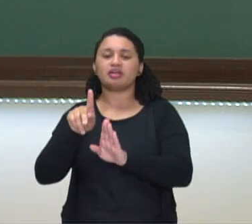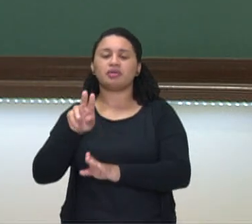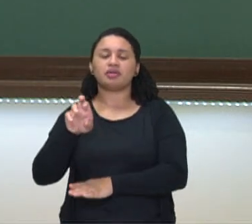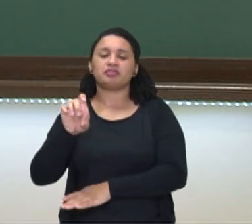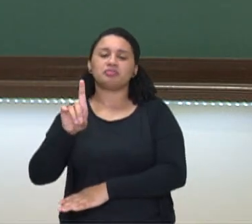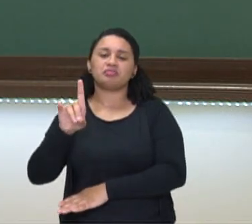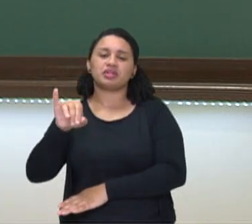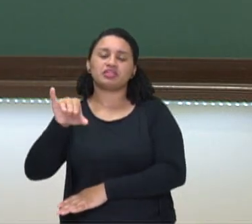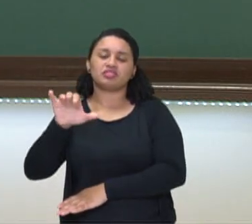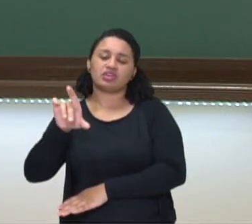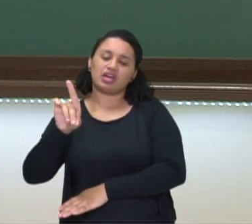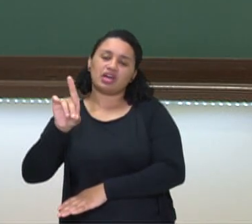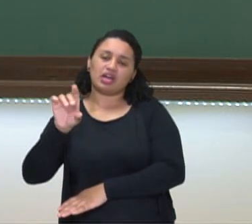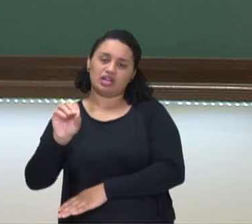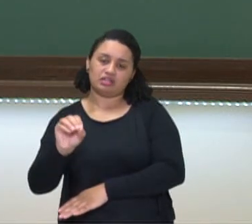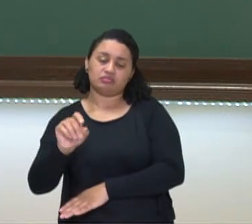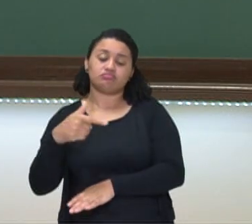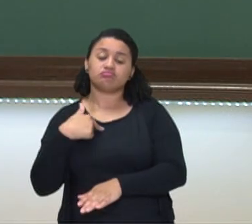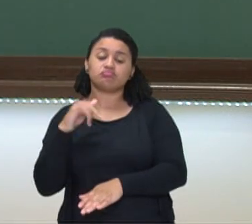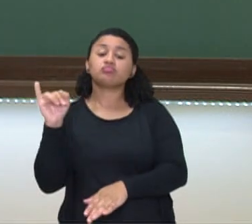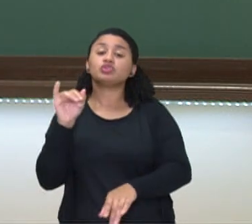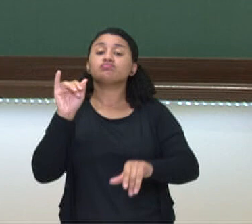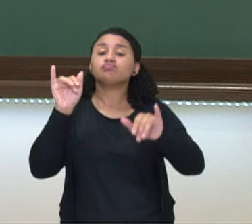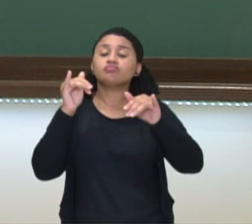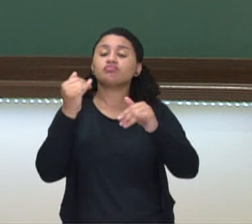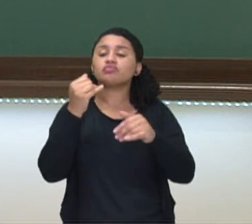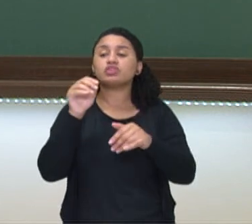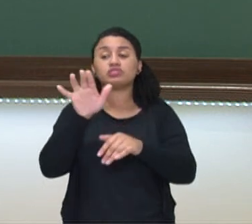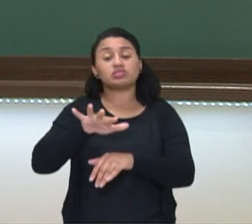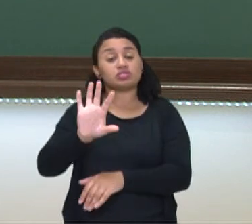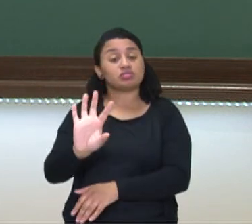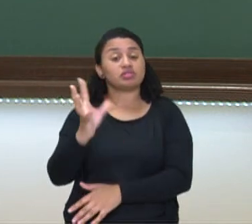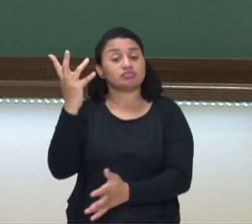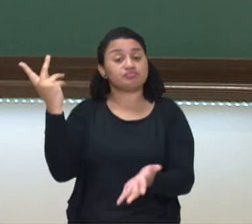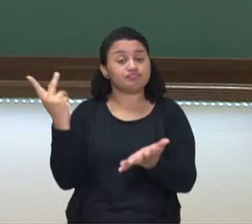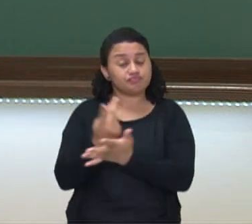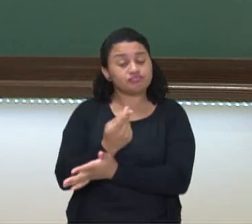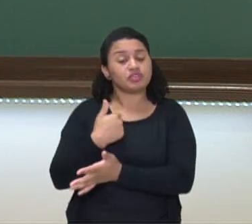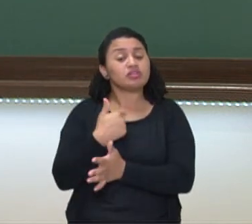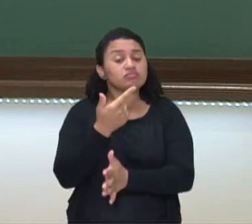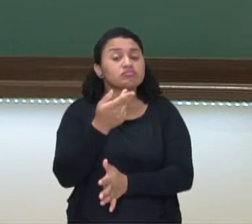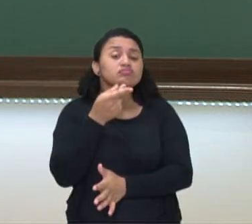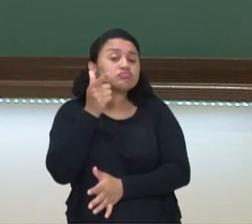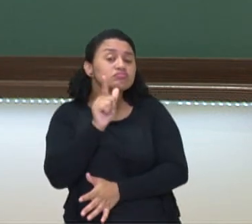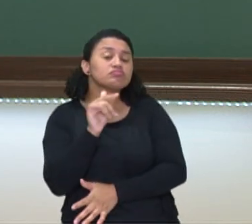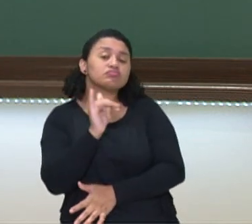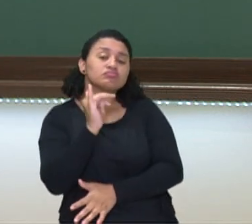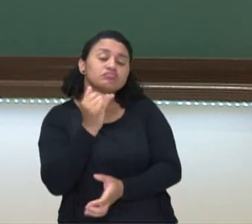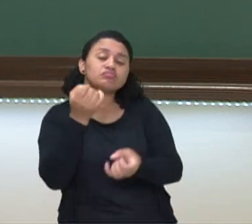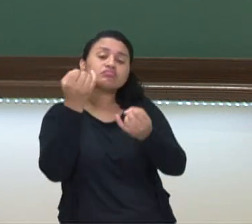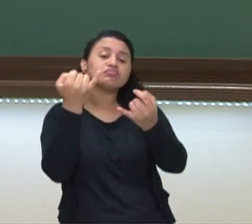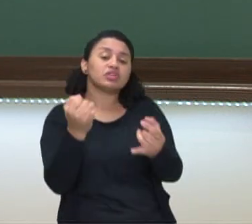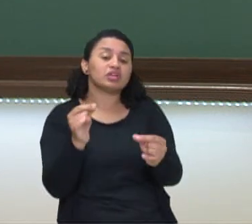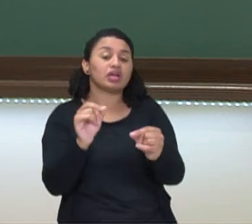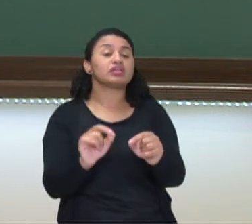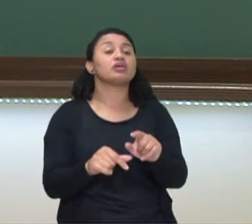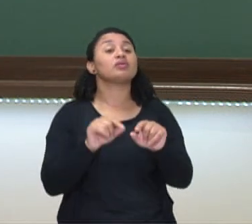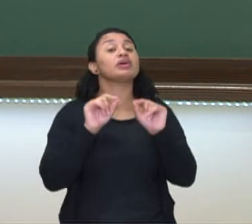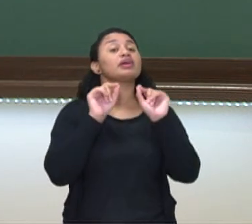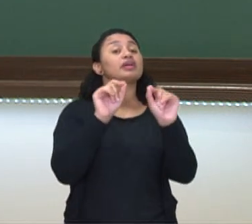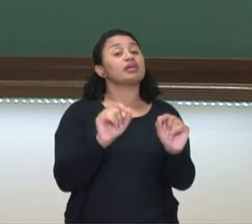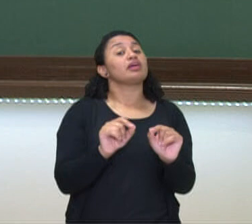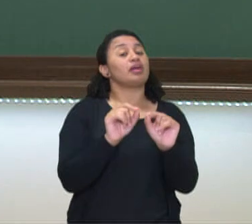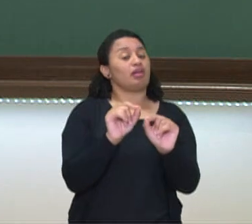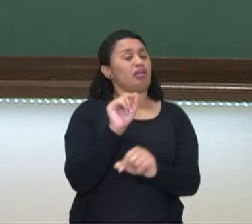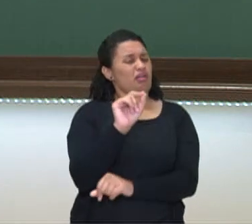é narrar, relatar ali o fato acontecido. Então, é necessário essa ordem direta. Quem fez e o